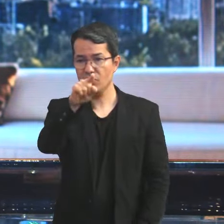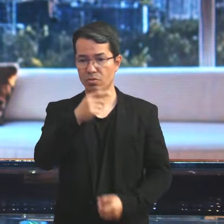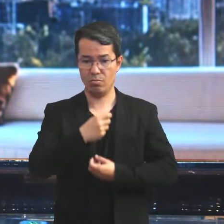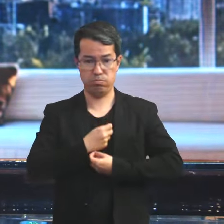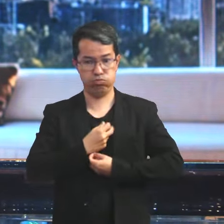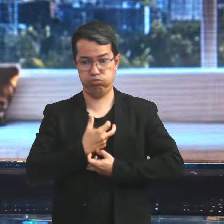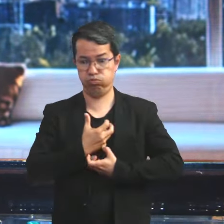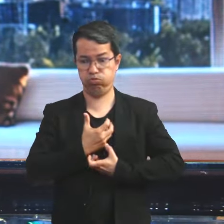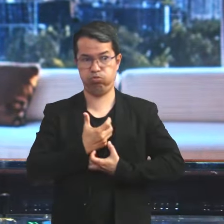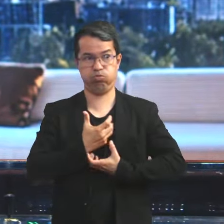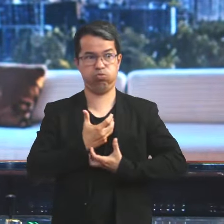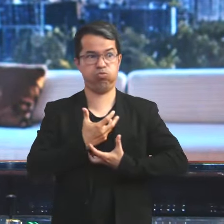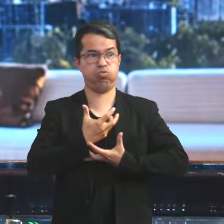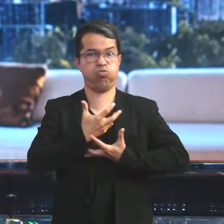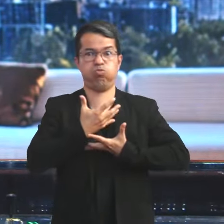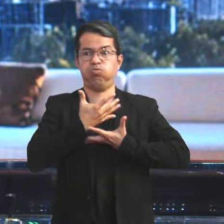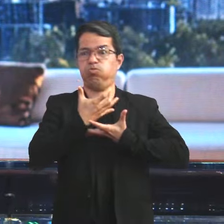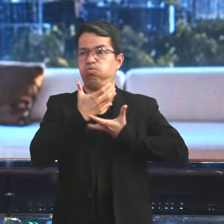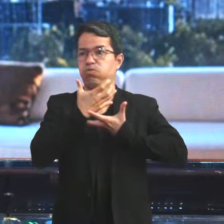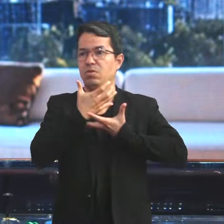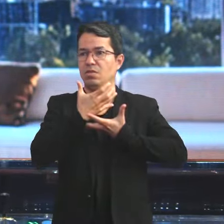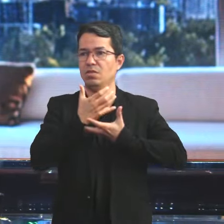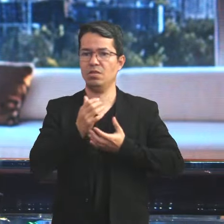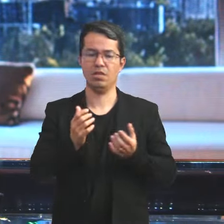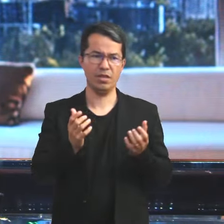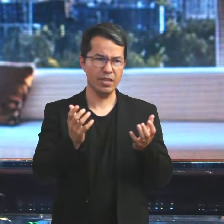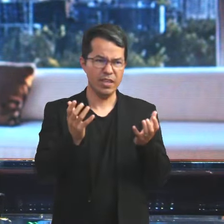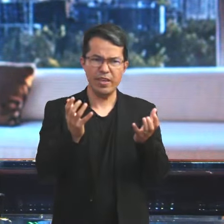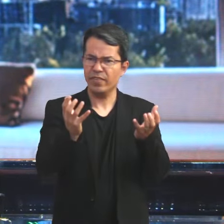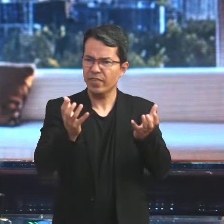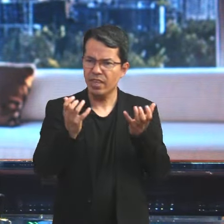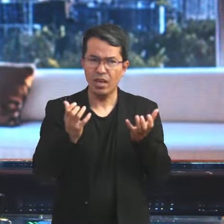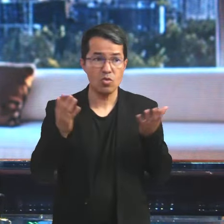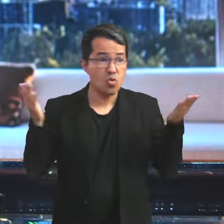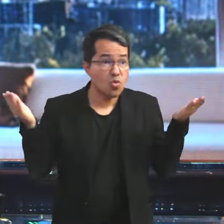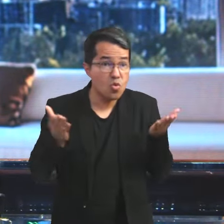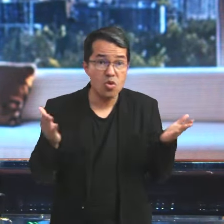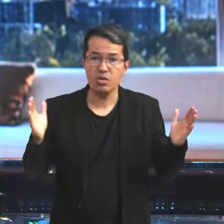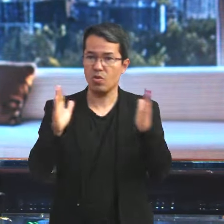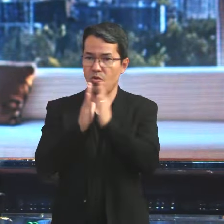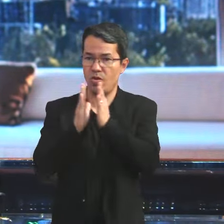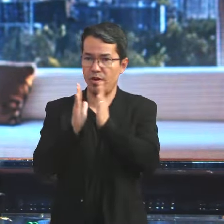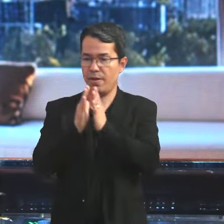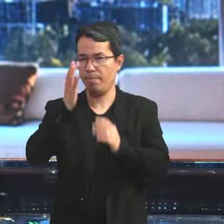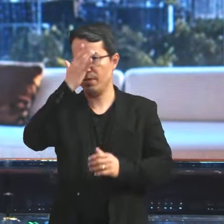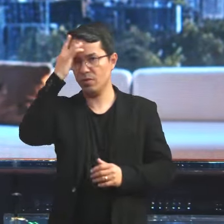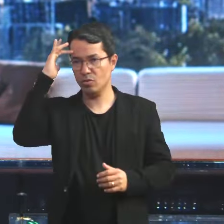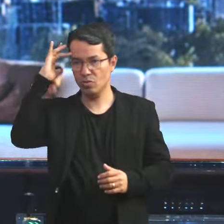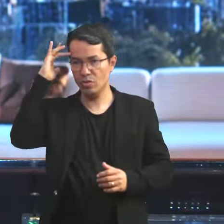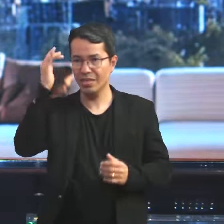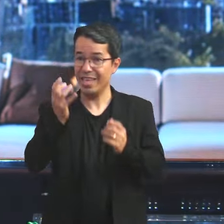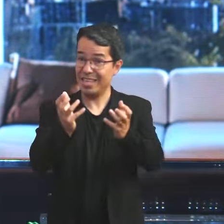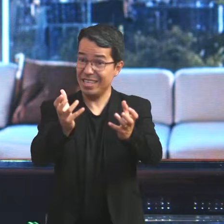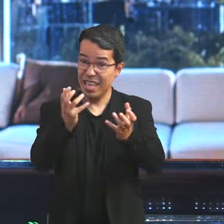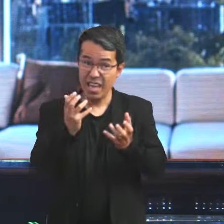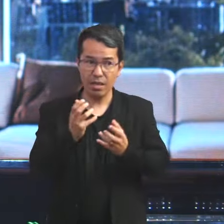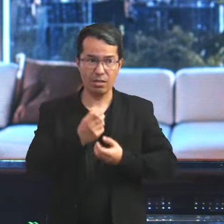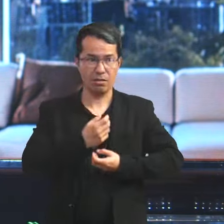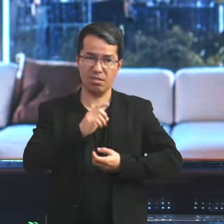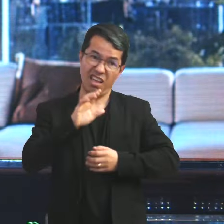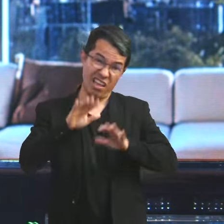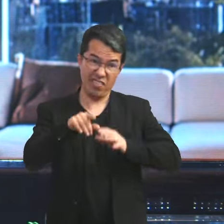ela eu quero orar por pessoas que querem aumentar o di assim Deus eu quero mais paixão eu quero ser mais